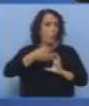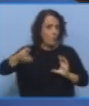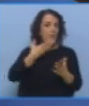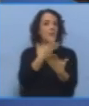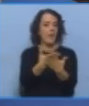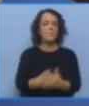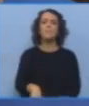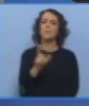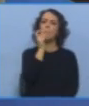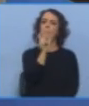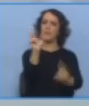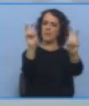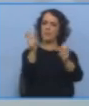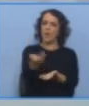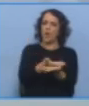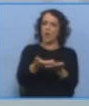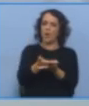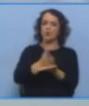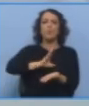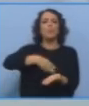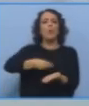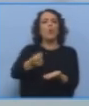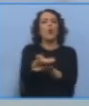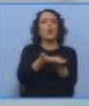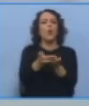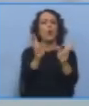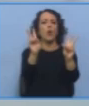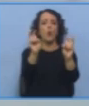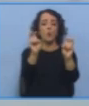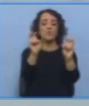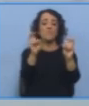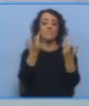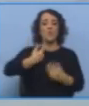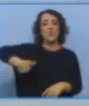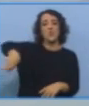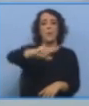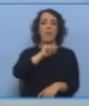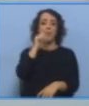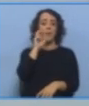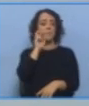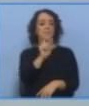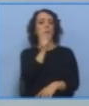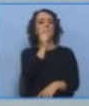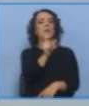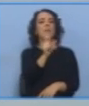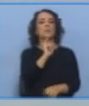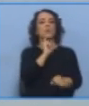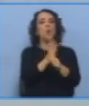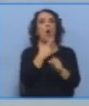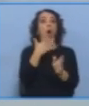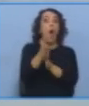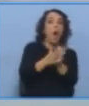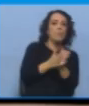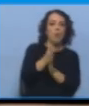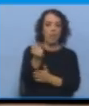para esta palavra negócio, não é? O mundo dos negócios, nós vemos-la muitas vezes dita com uma outra palavra, que é oportunidade de